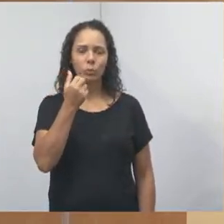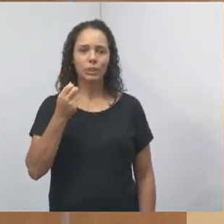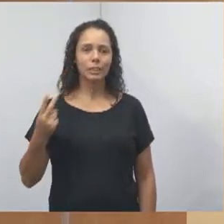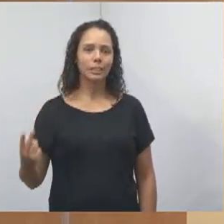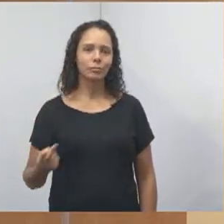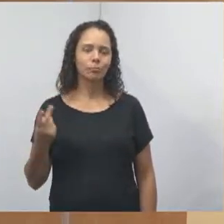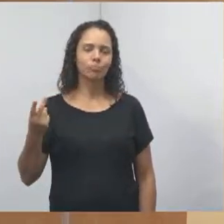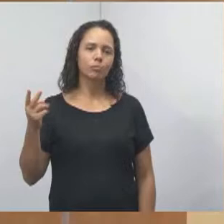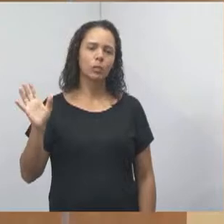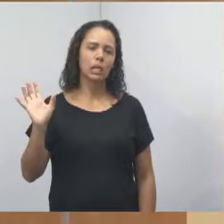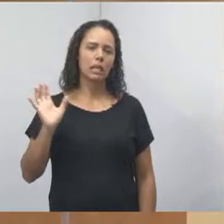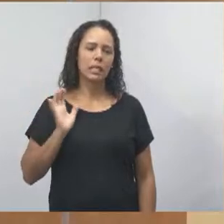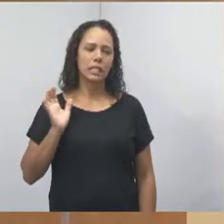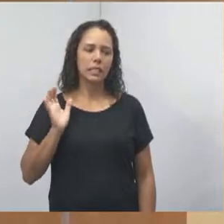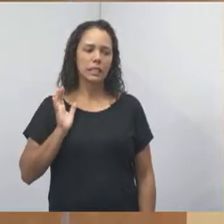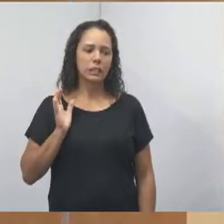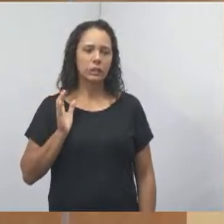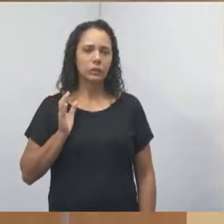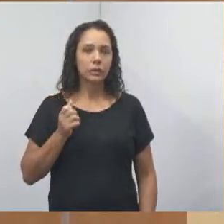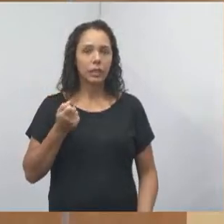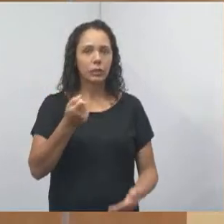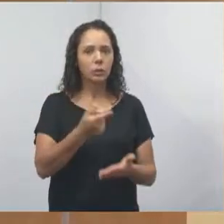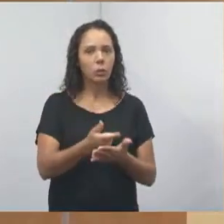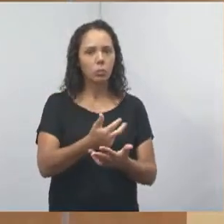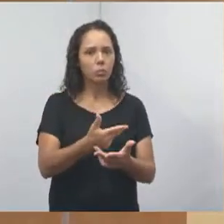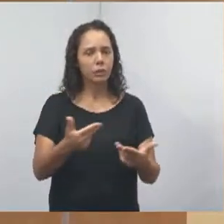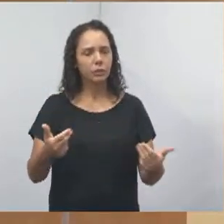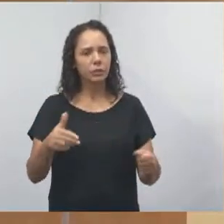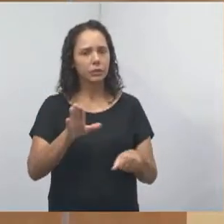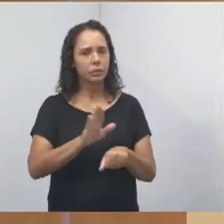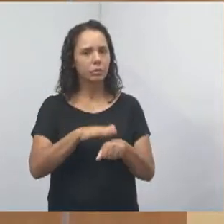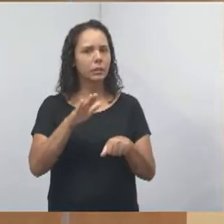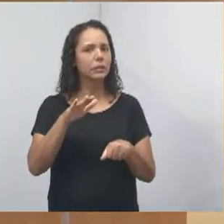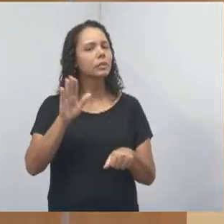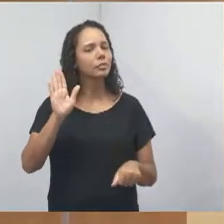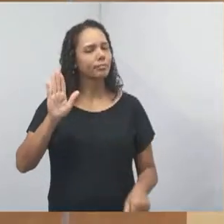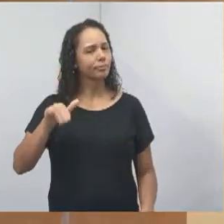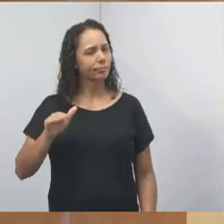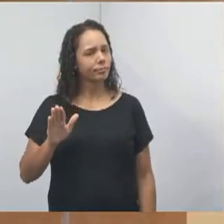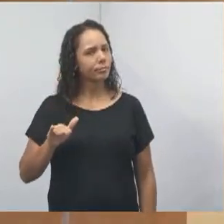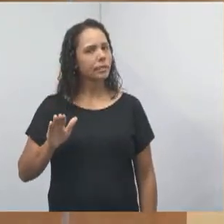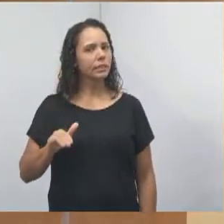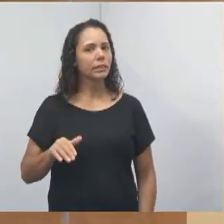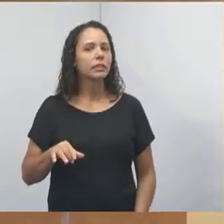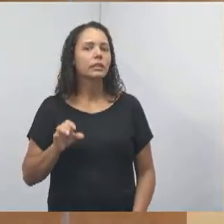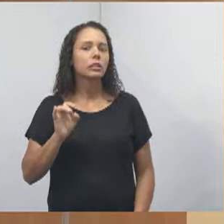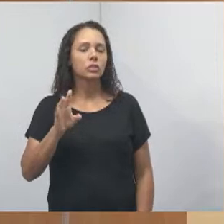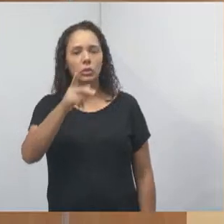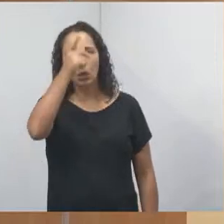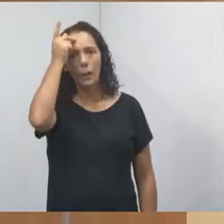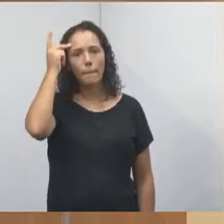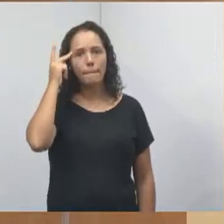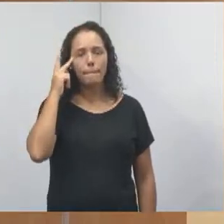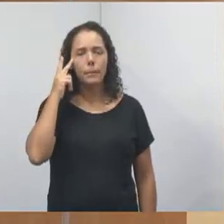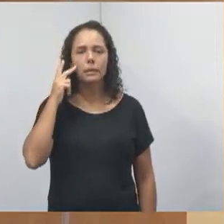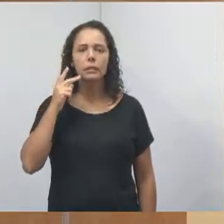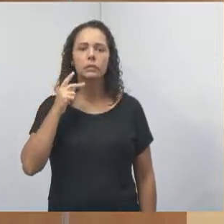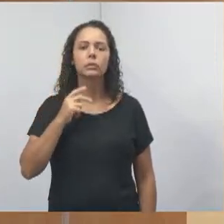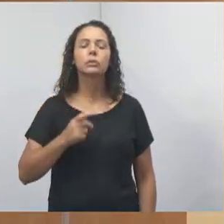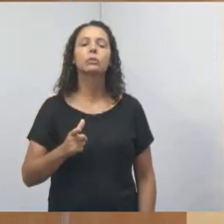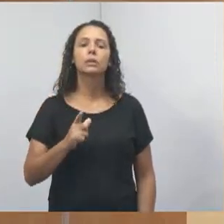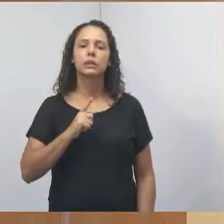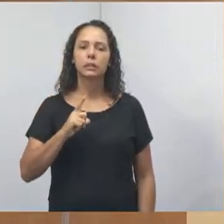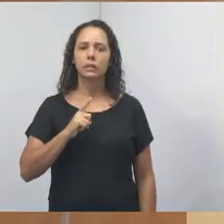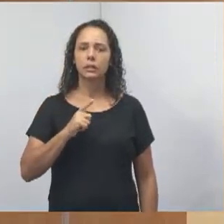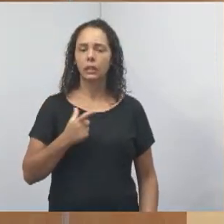alimentos por alimentos mais baratos. Só quem tem uma condição financeira mais avantajada não troca os alimentos,